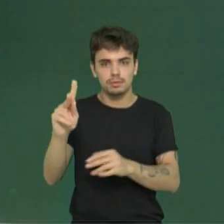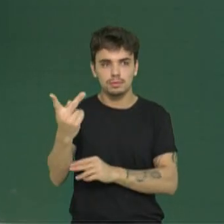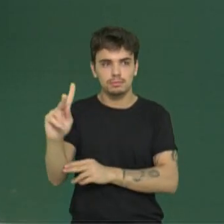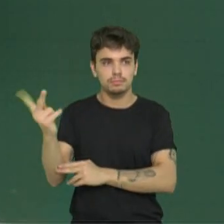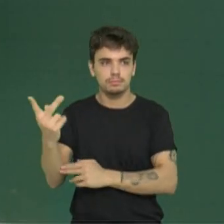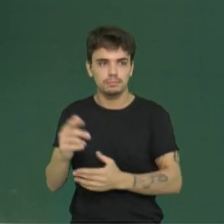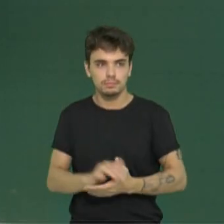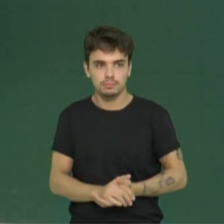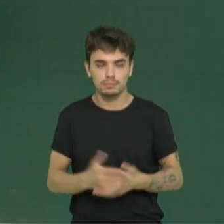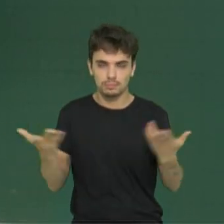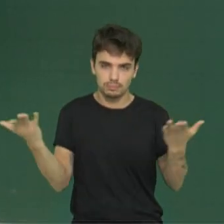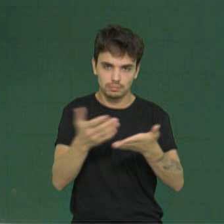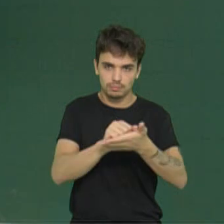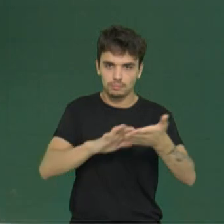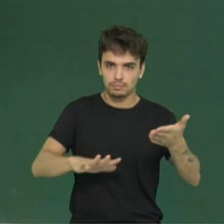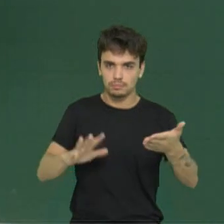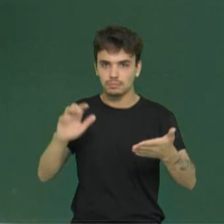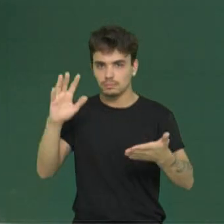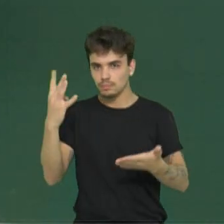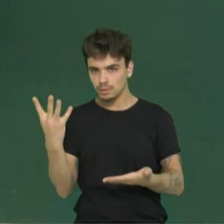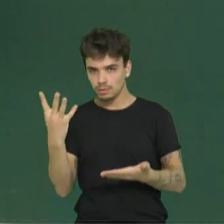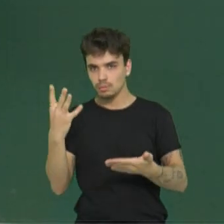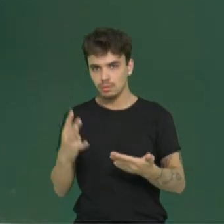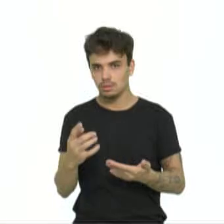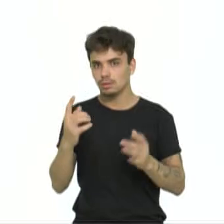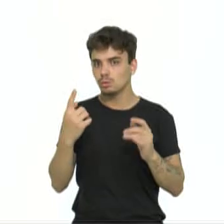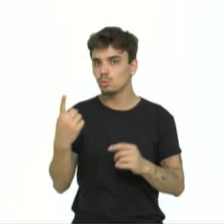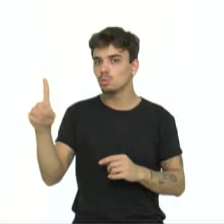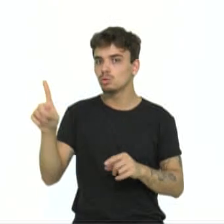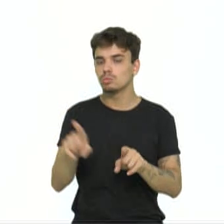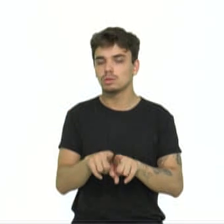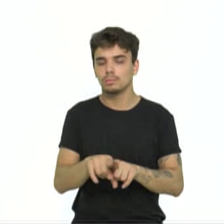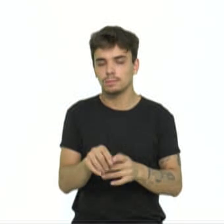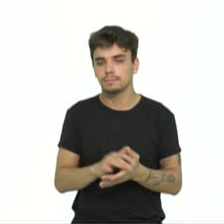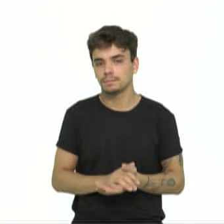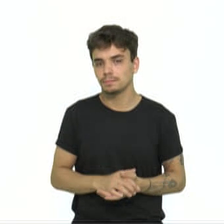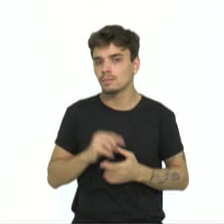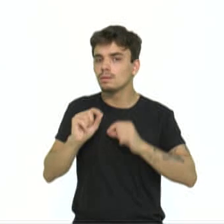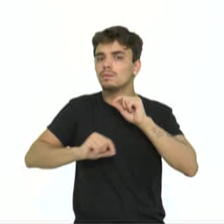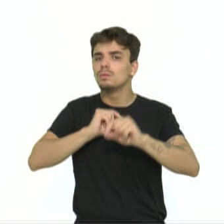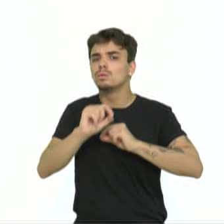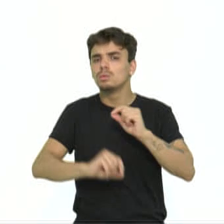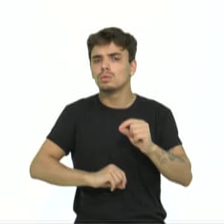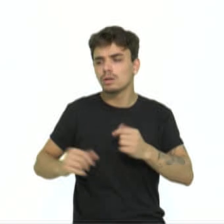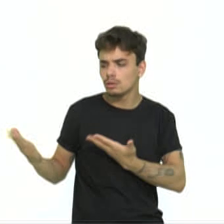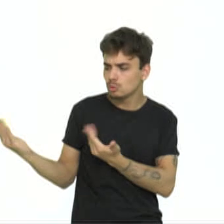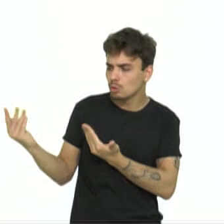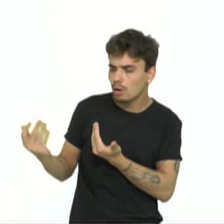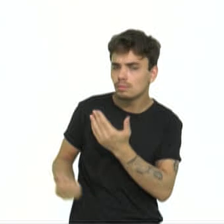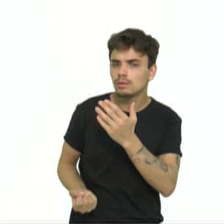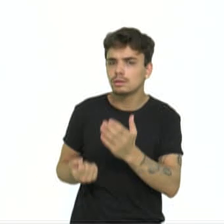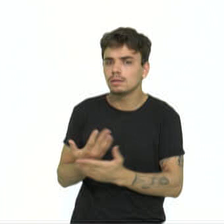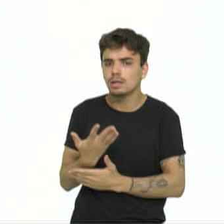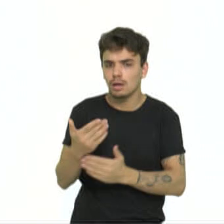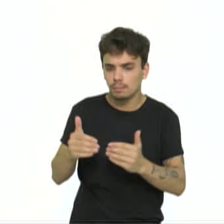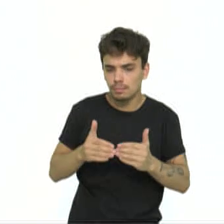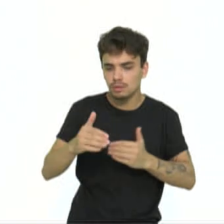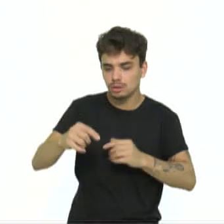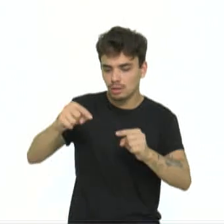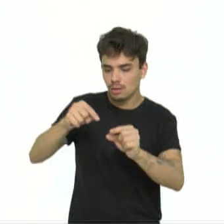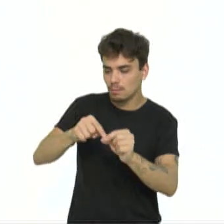e o breakdance. Nosso último exercício de hoje, então. O que os jovens criaram a partir dos discos de